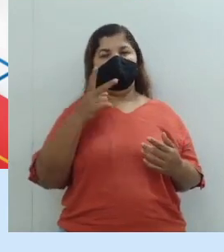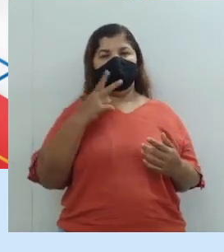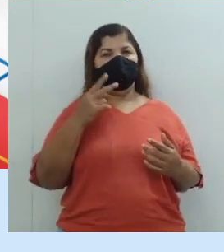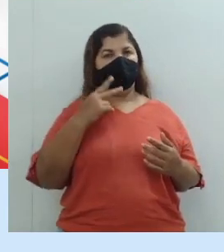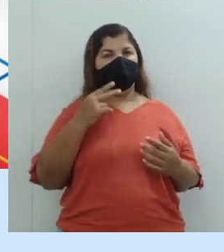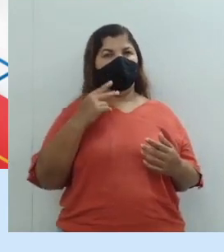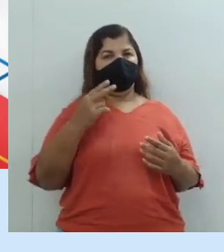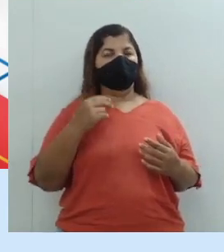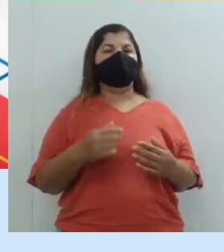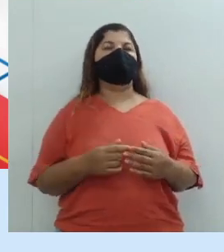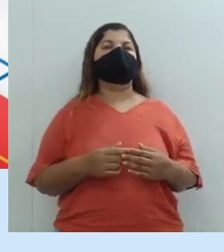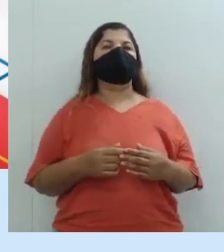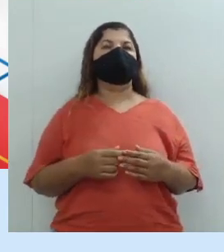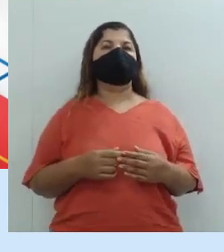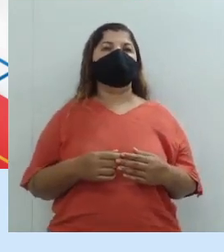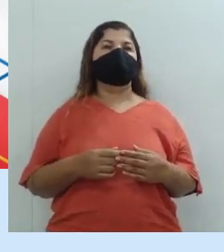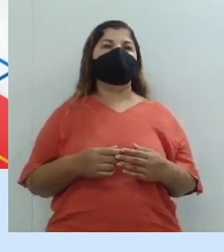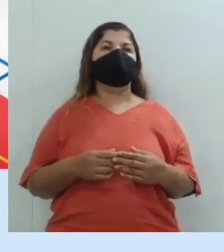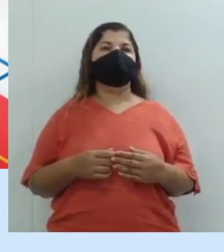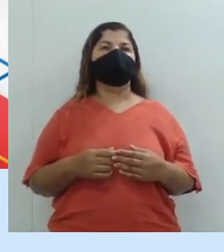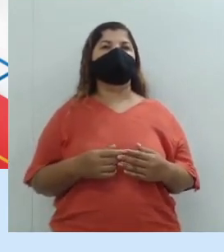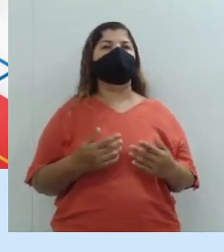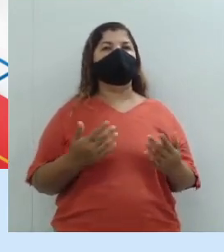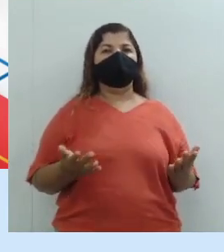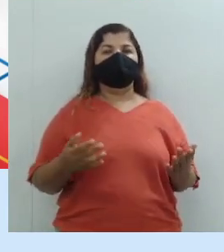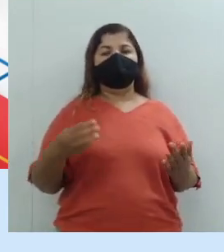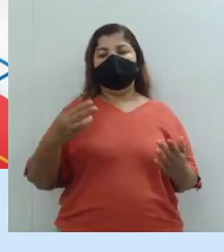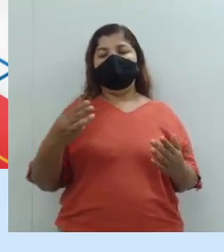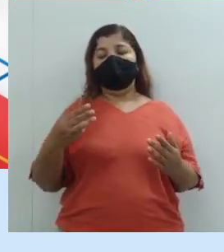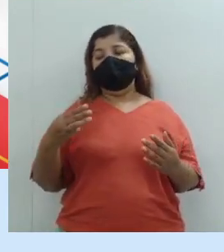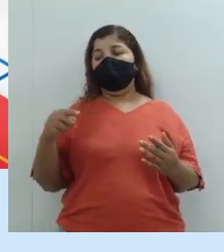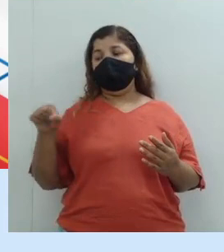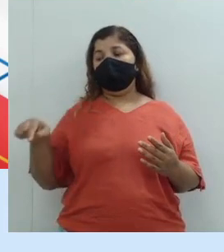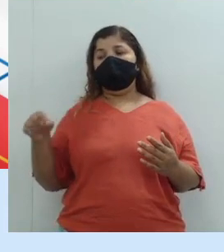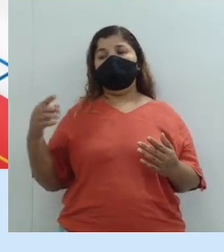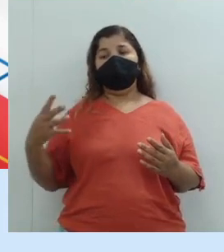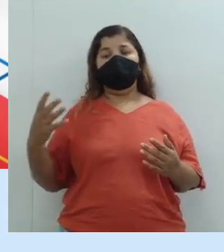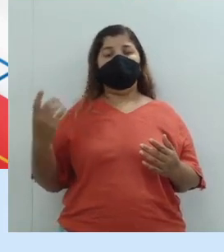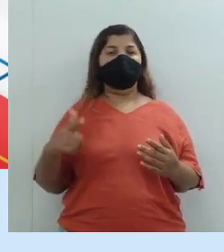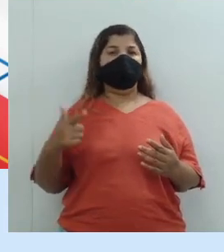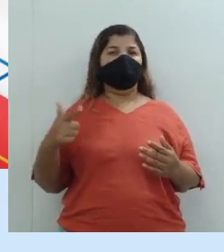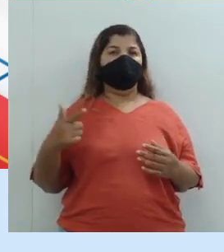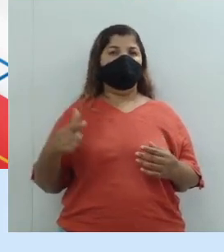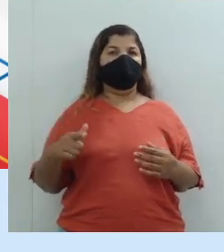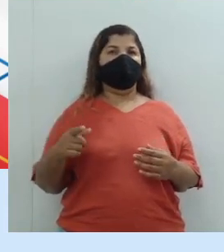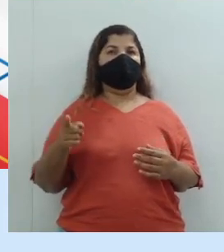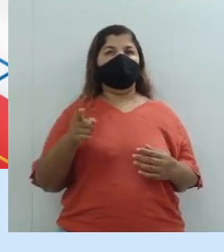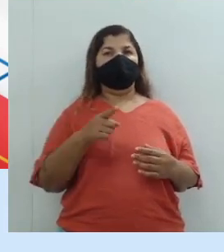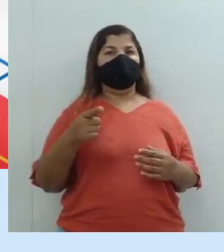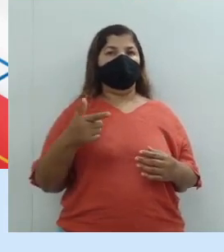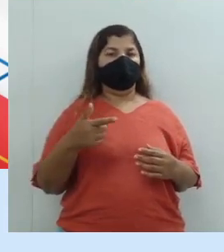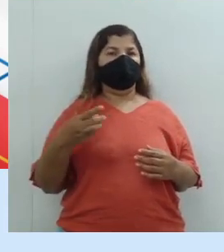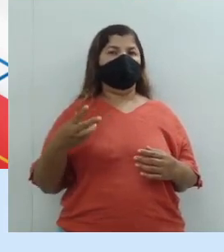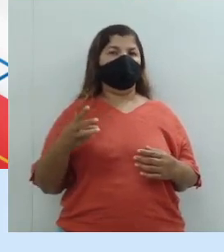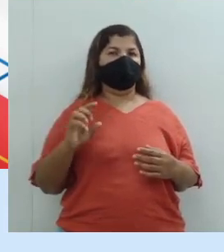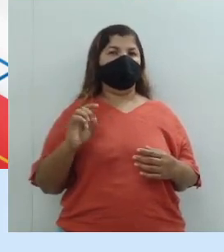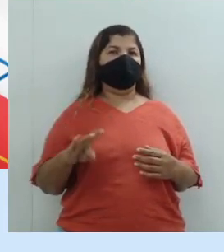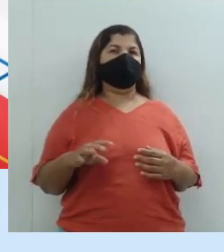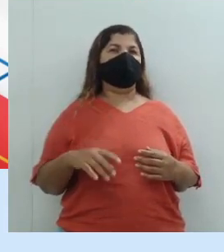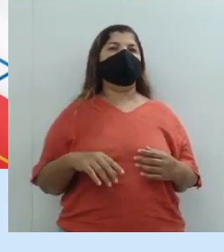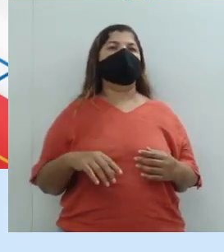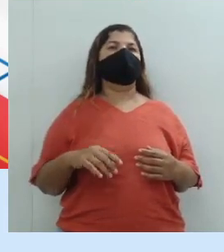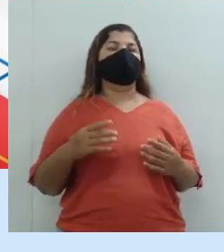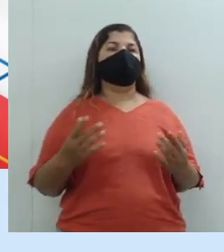se cancelar. No caso do caixote 3, como eu não tenho nada posterior a ele, eu só vou ter essa força 2,3 aí atuando. Então, desenhar